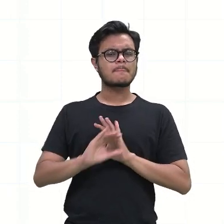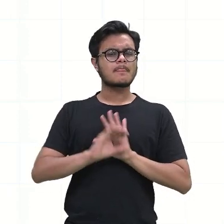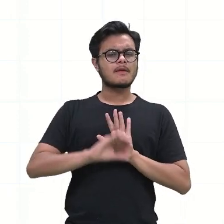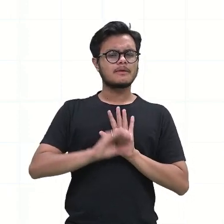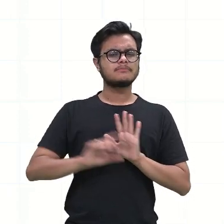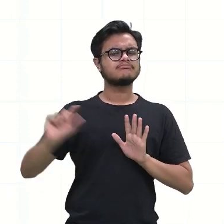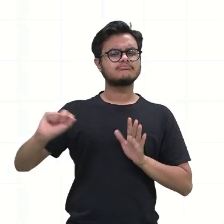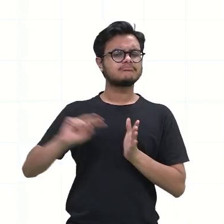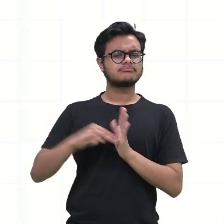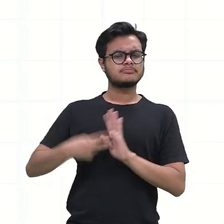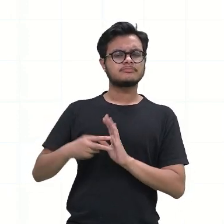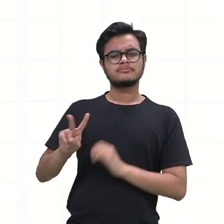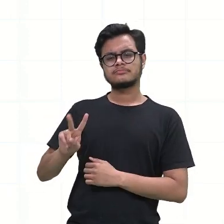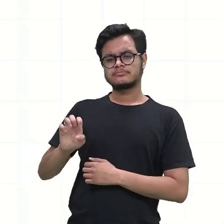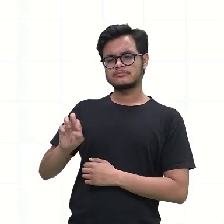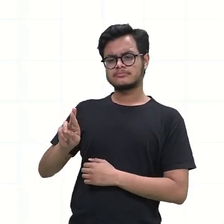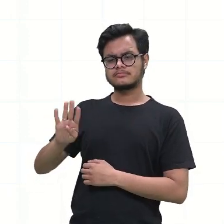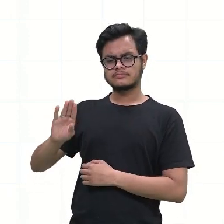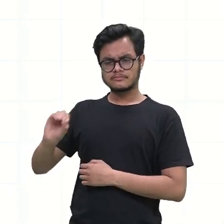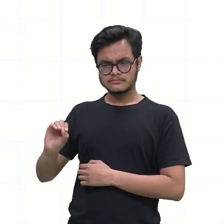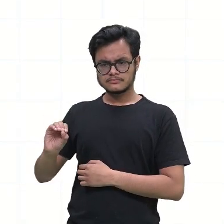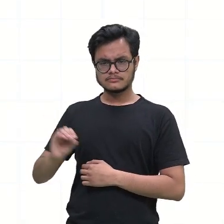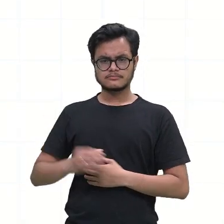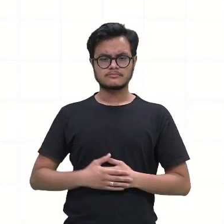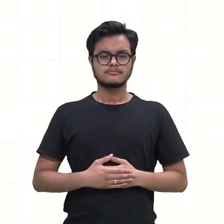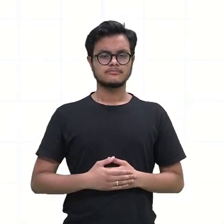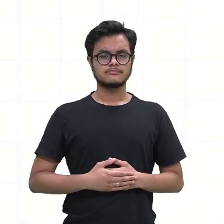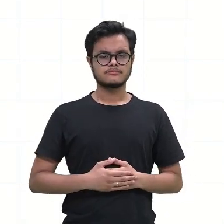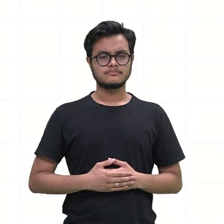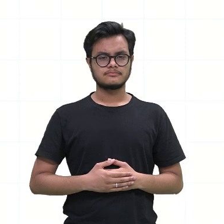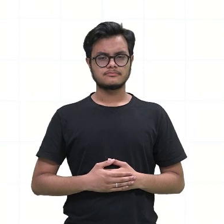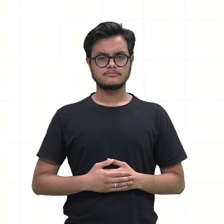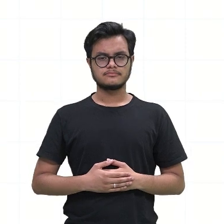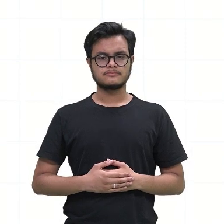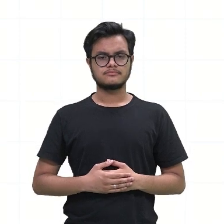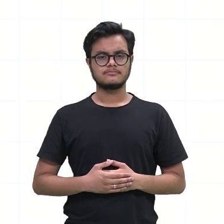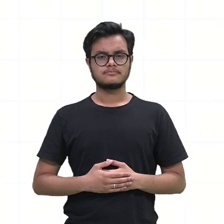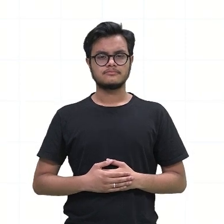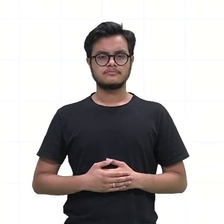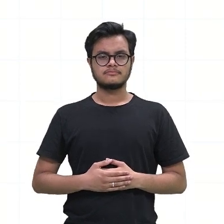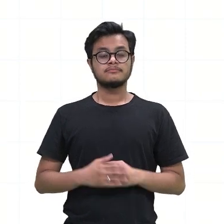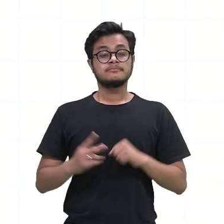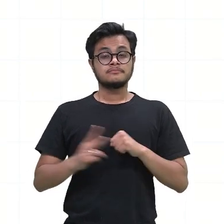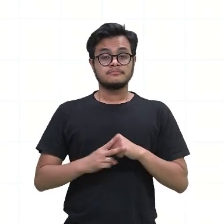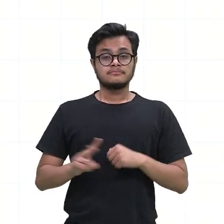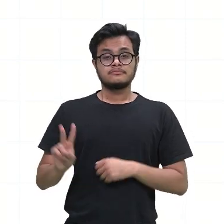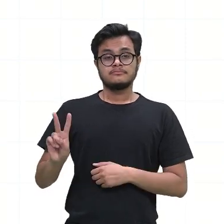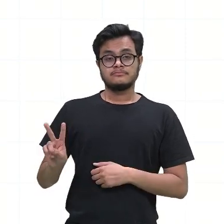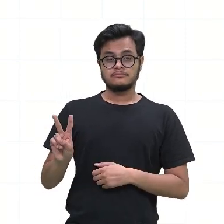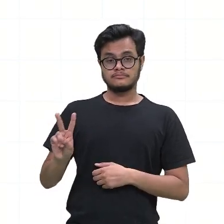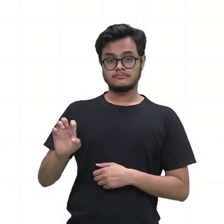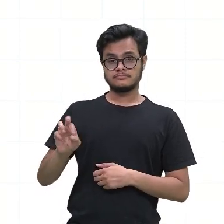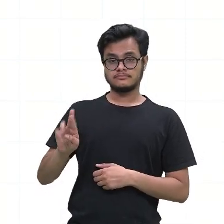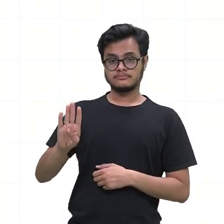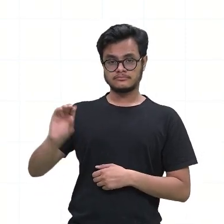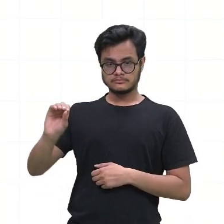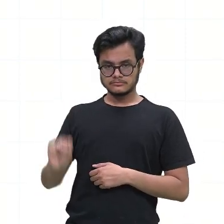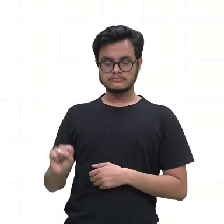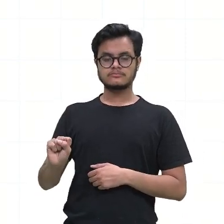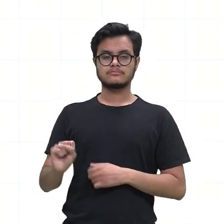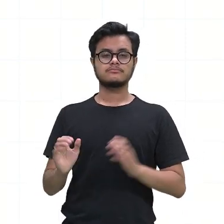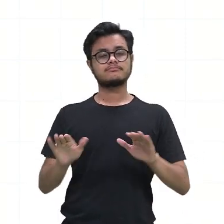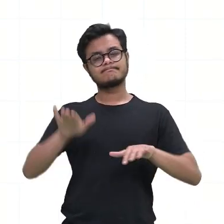conceito de verbo. Observe aí. Olha só, então o verbo é a classe de palavras que se